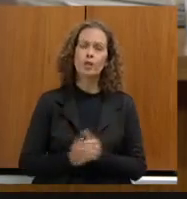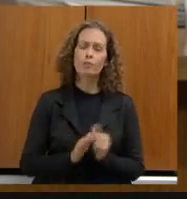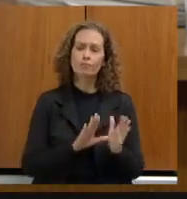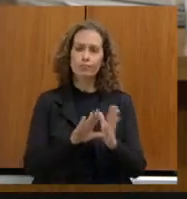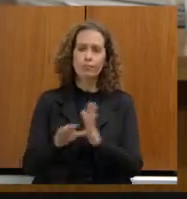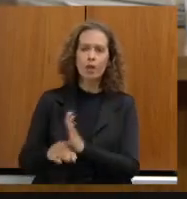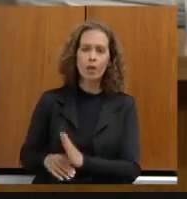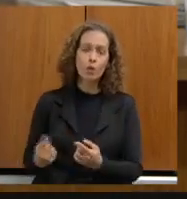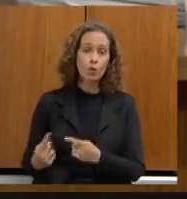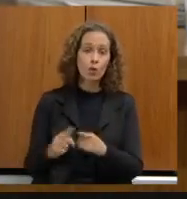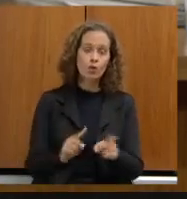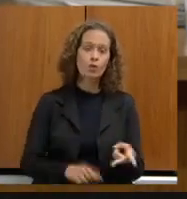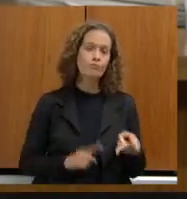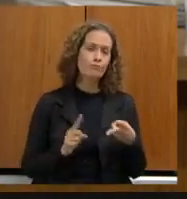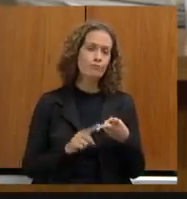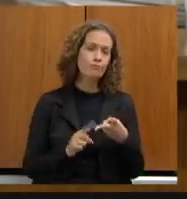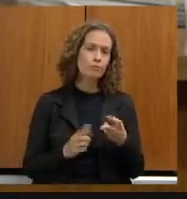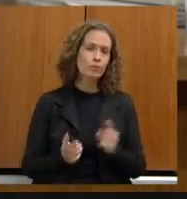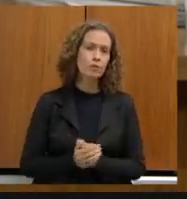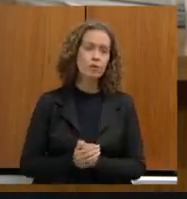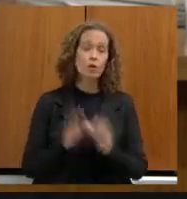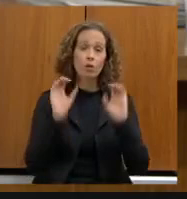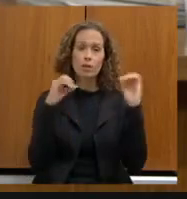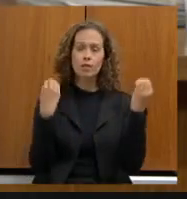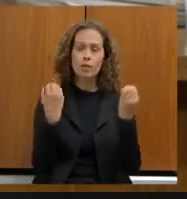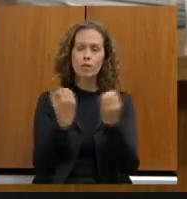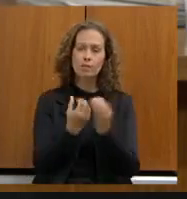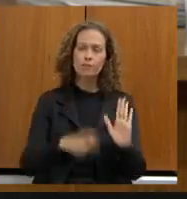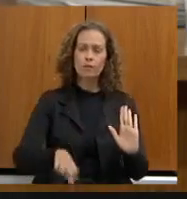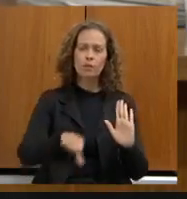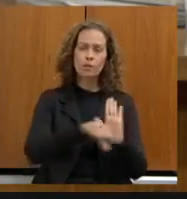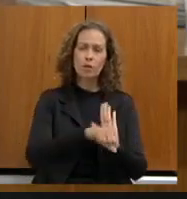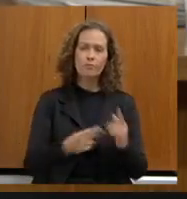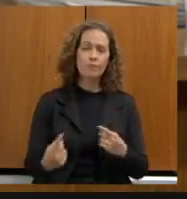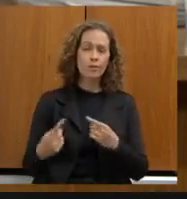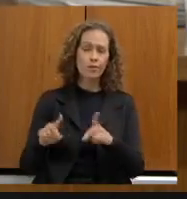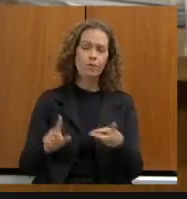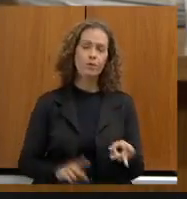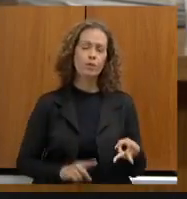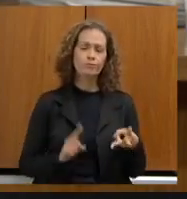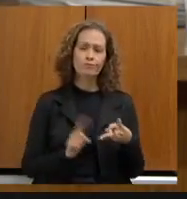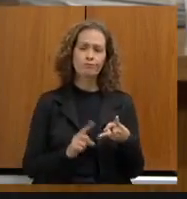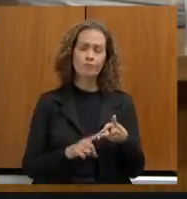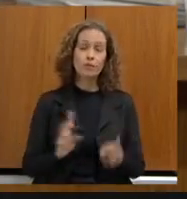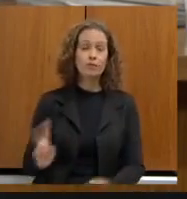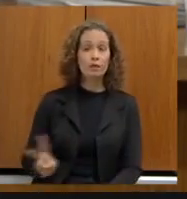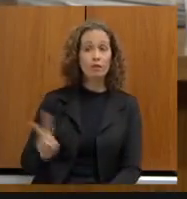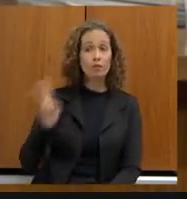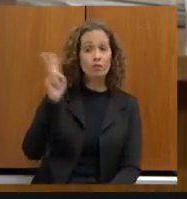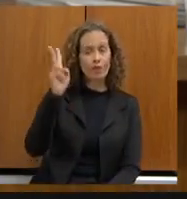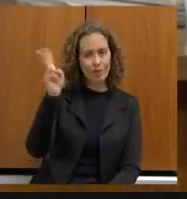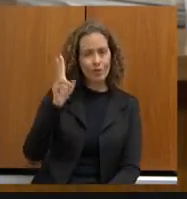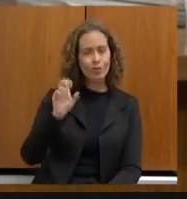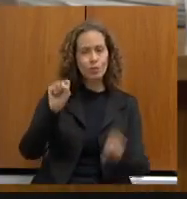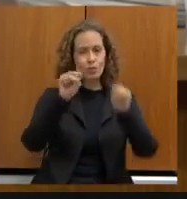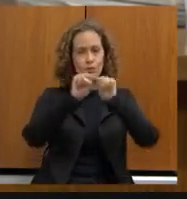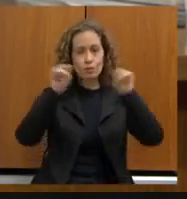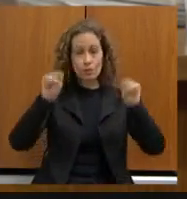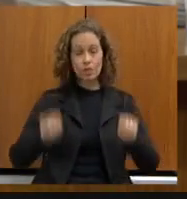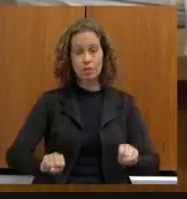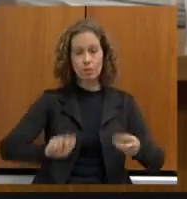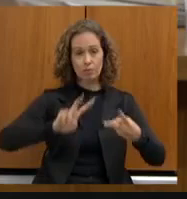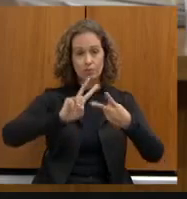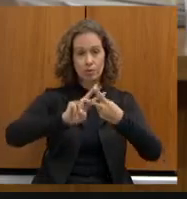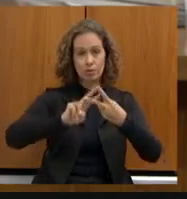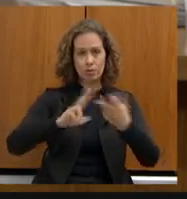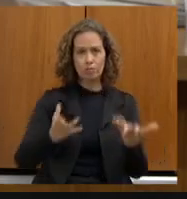segundo combate às Organizações criminosas e o terceiro a valorização do sistema prisional e assim que nós Assumimos